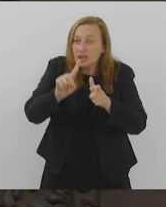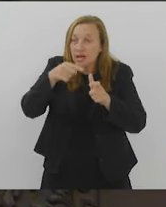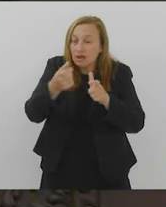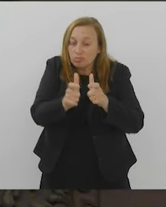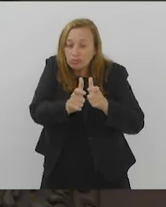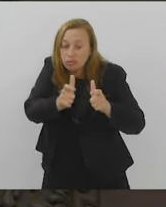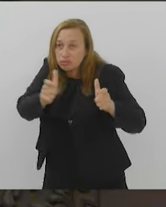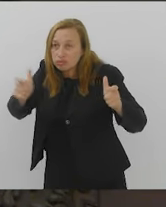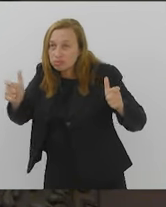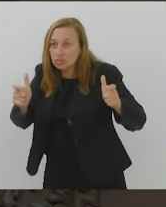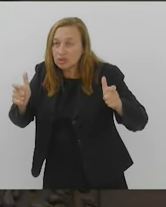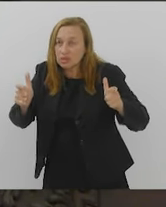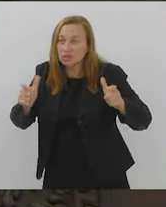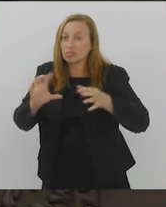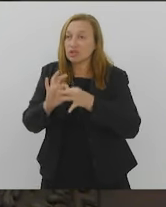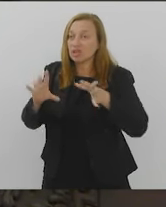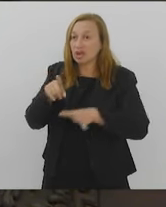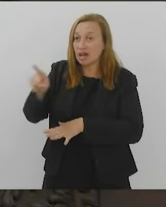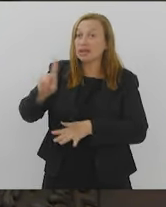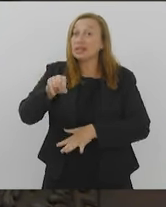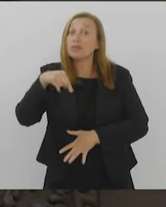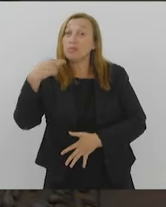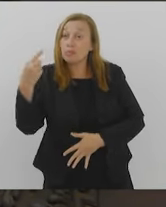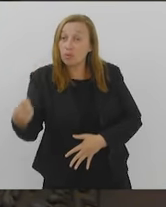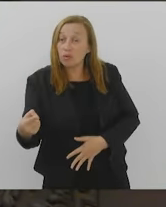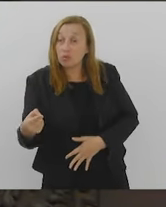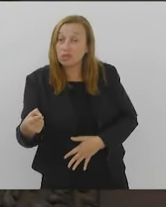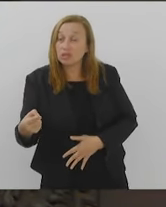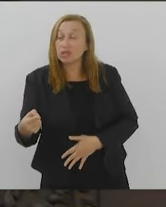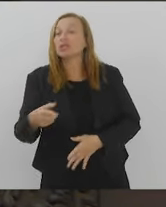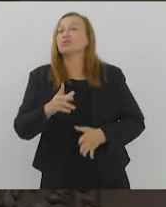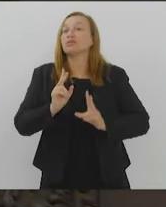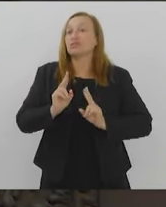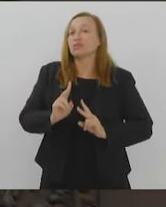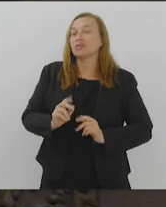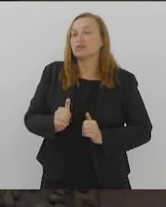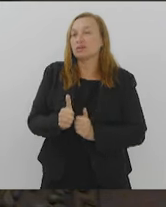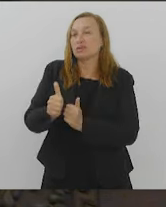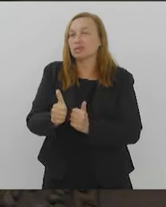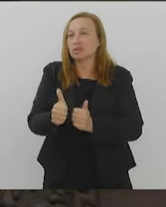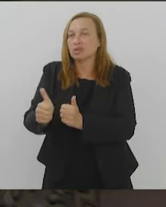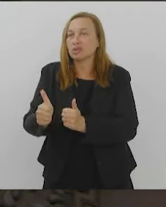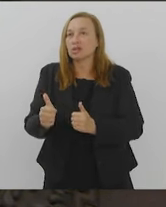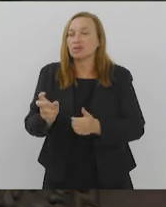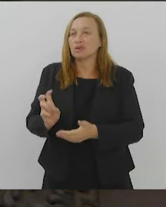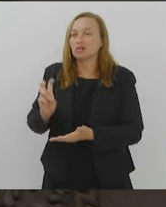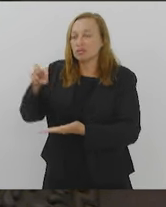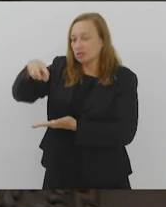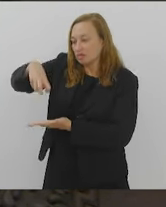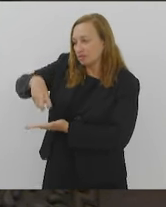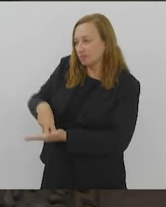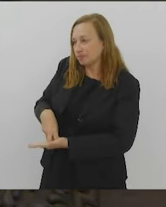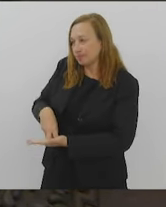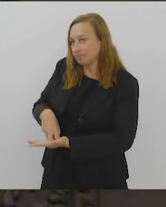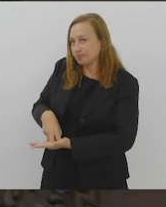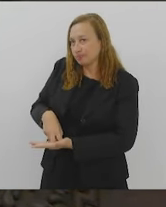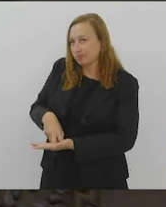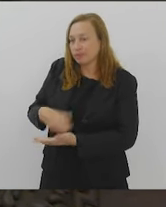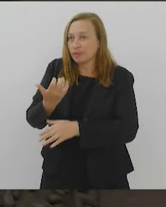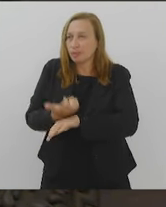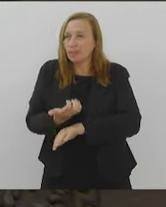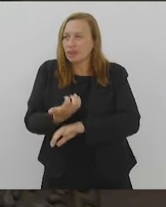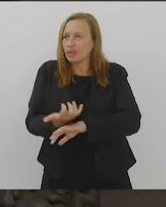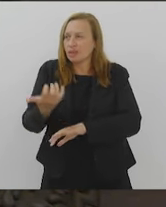lá. E depois disso, nós vamos caminhar e nós vamos dobrar nossos joelhos na Praça